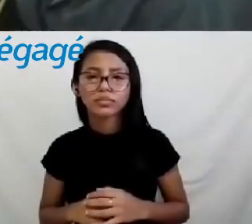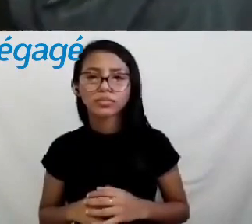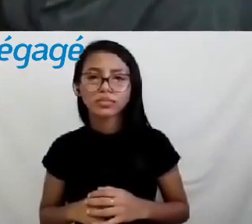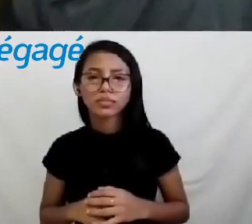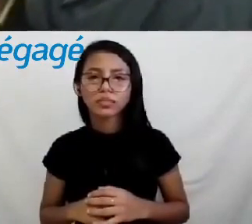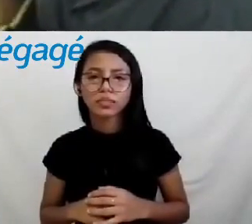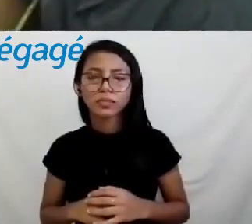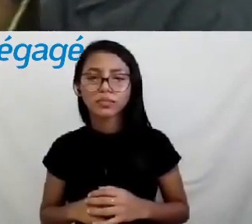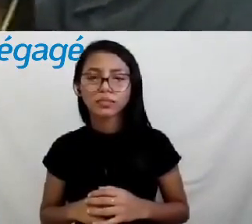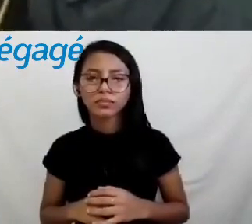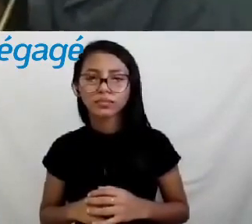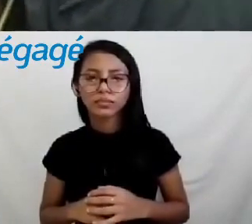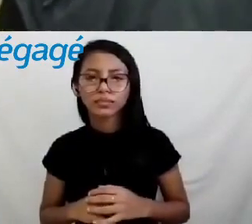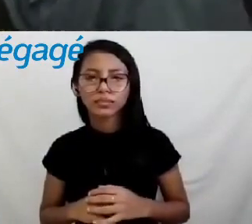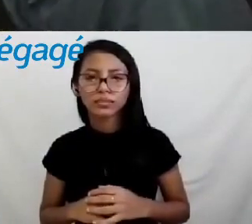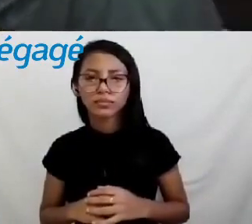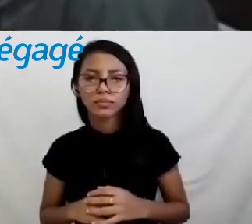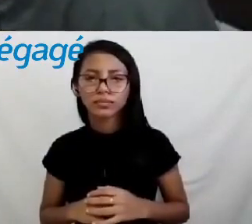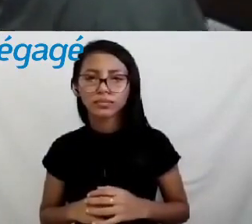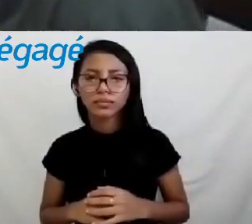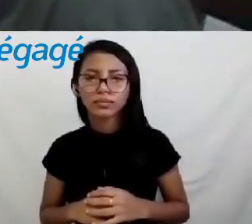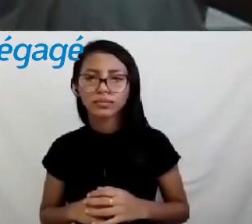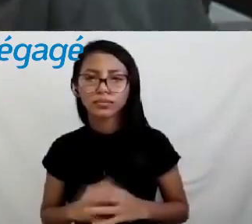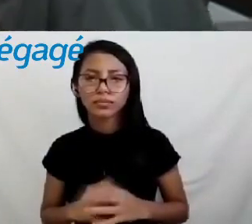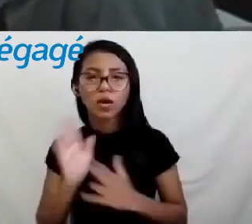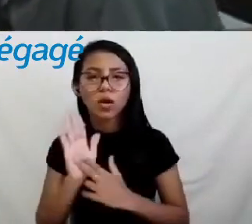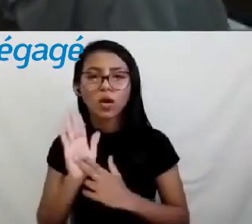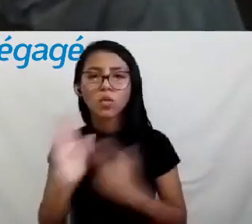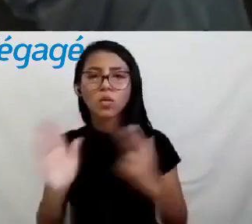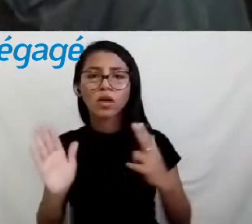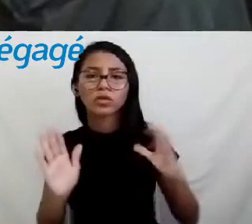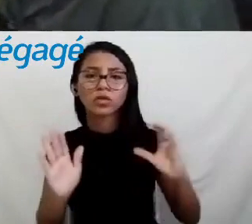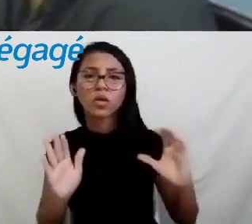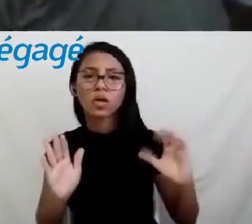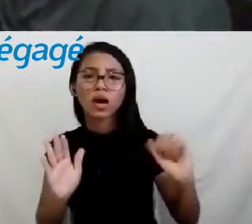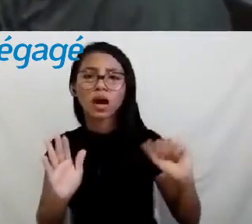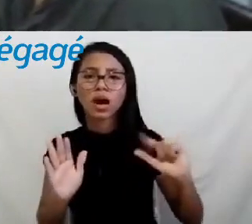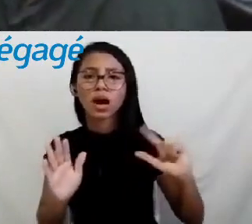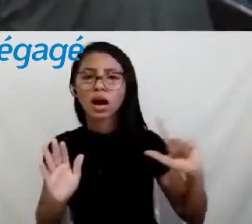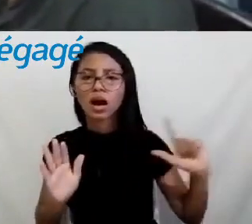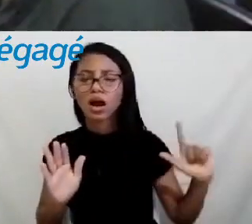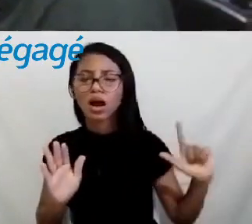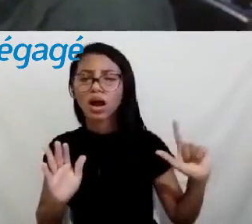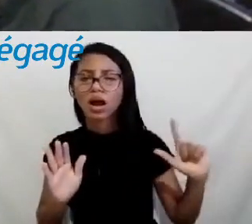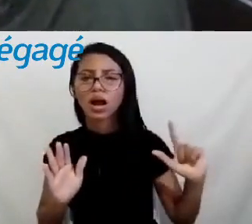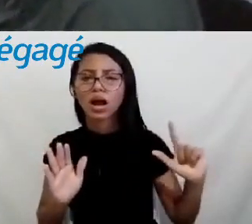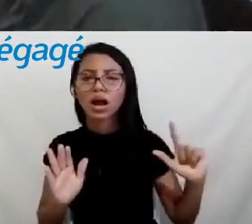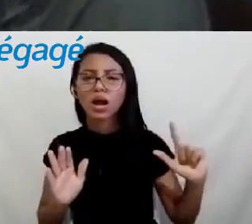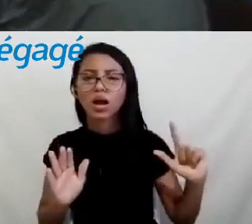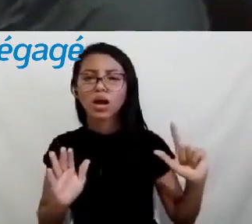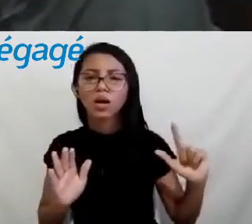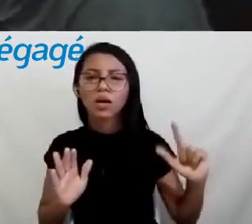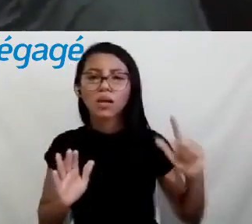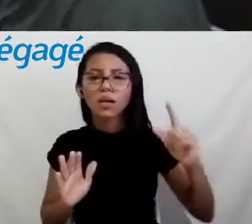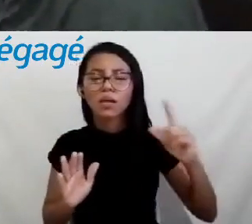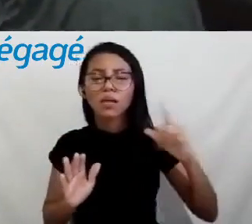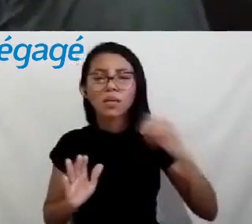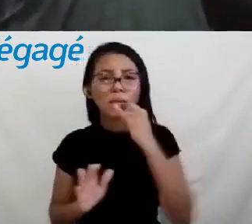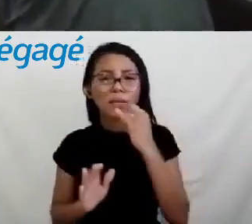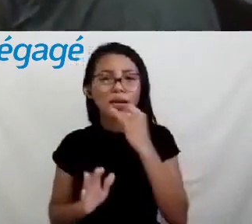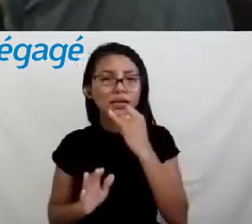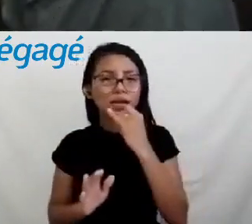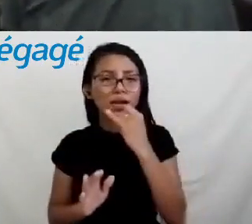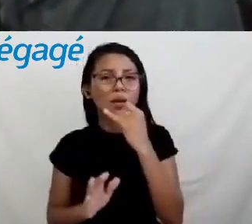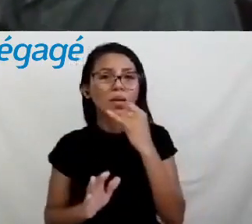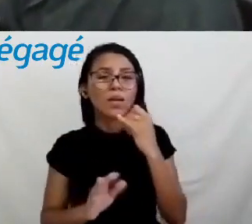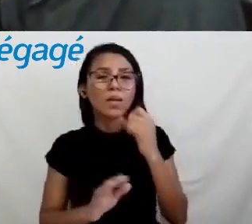do Carl Rogers, né? Como se fosse assim, que, segundo ele, as batatas crescem para o lado em que está a luz, né, do